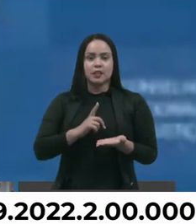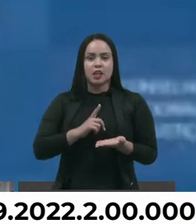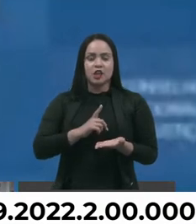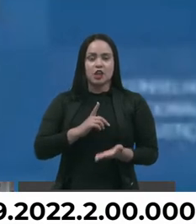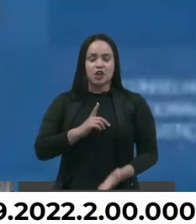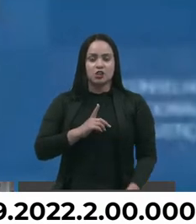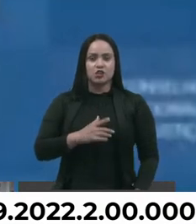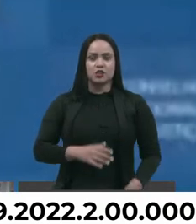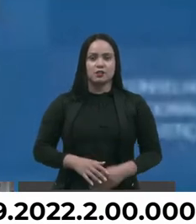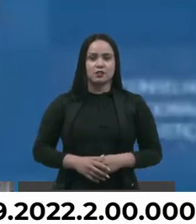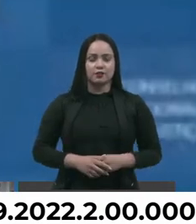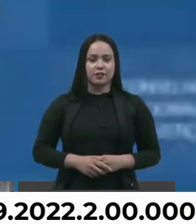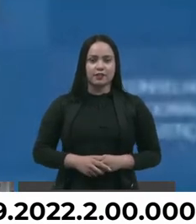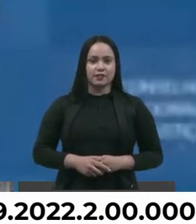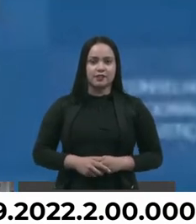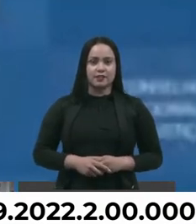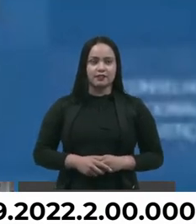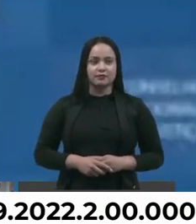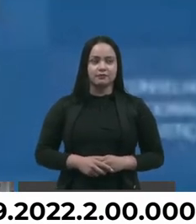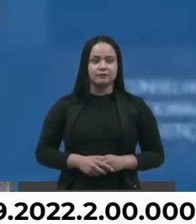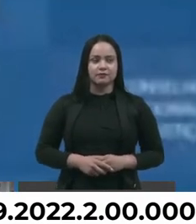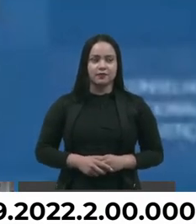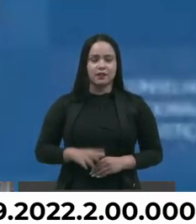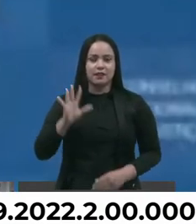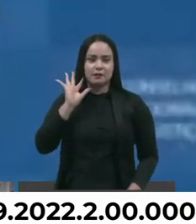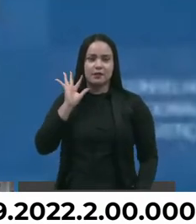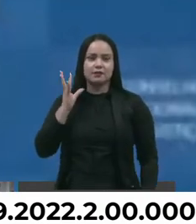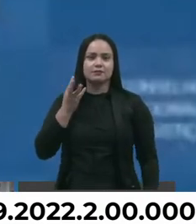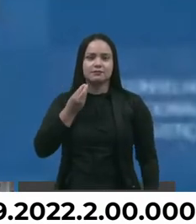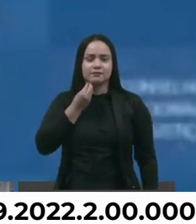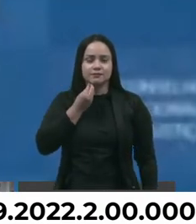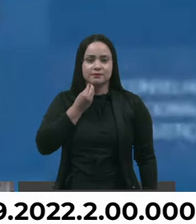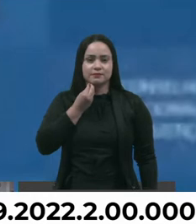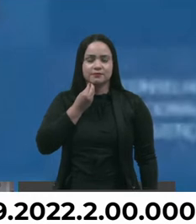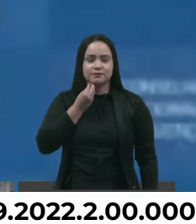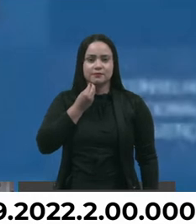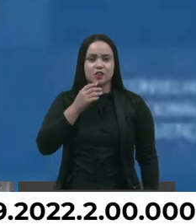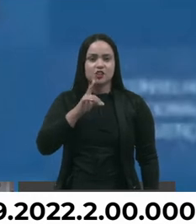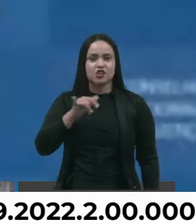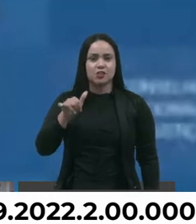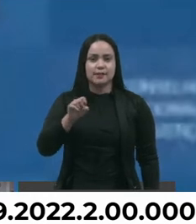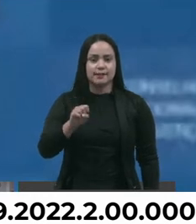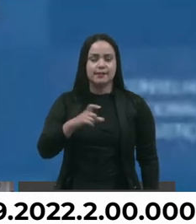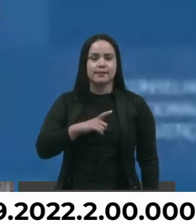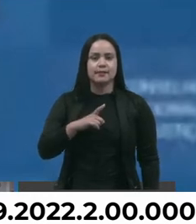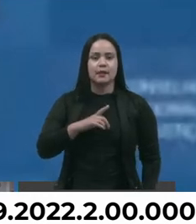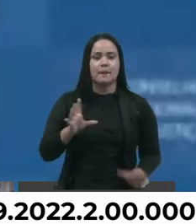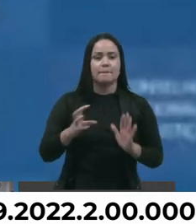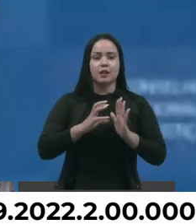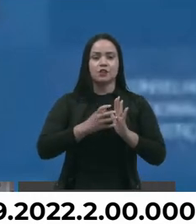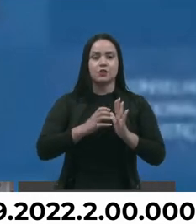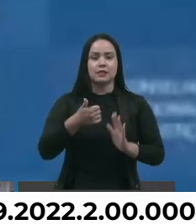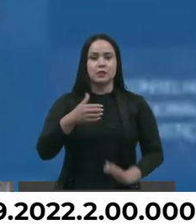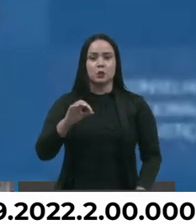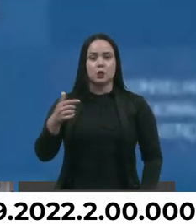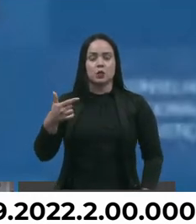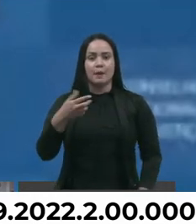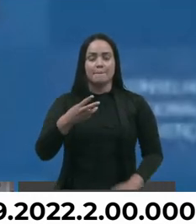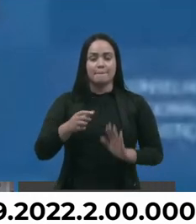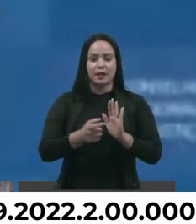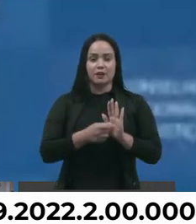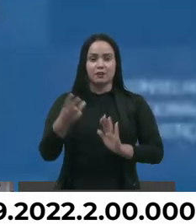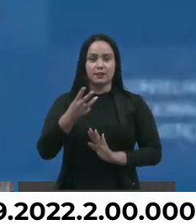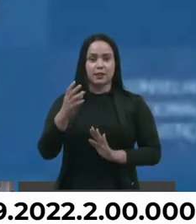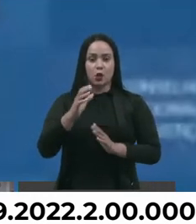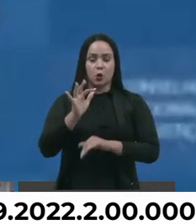Toffoli. Questão de ordem, revisão de repercussão geral também. O quórum previsto no artigo 102, parágrafo 3º da Constituição Federal, somente